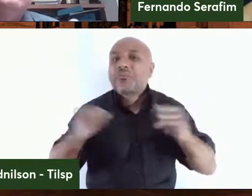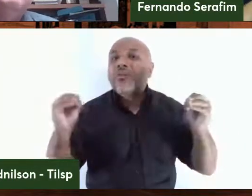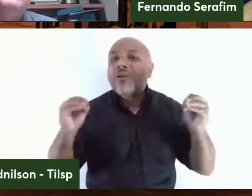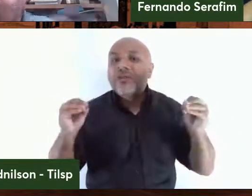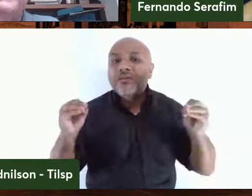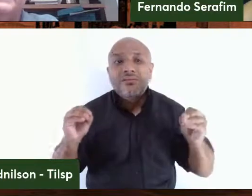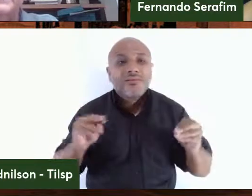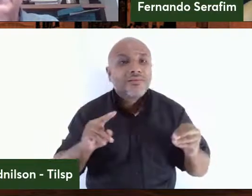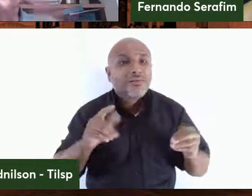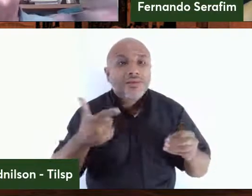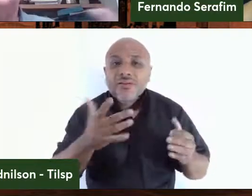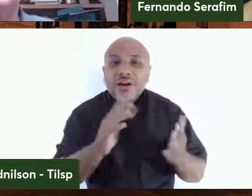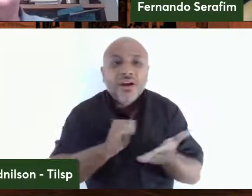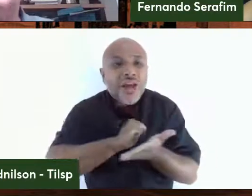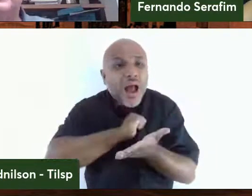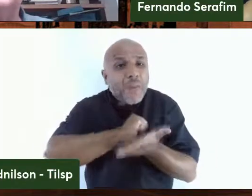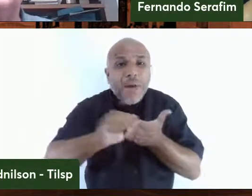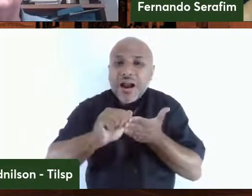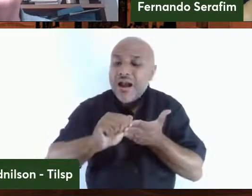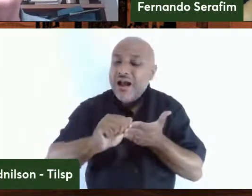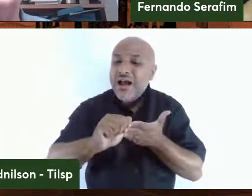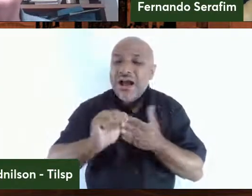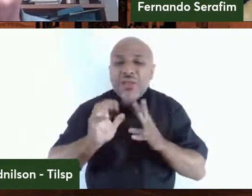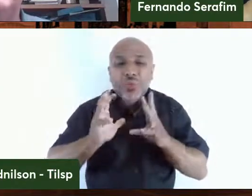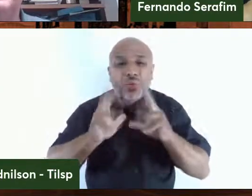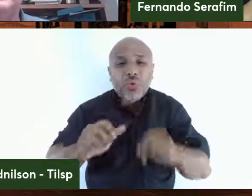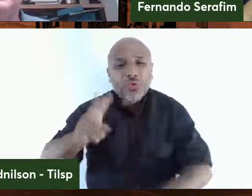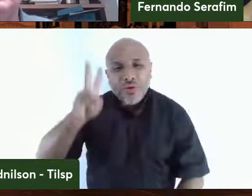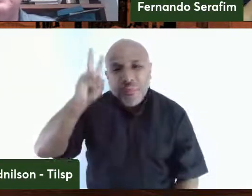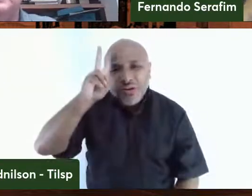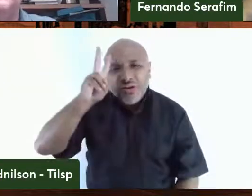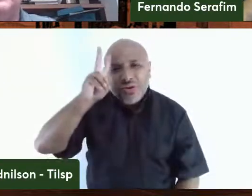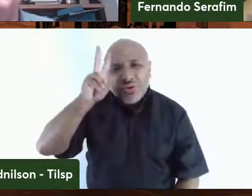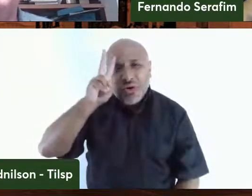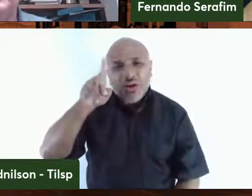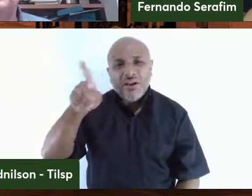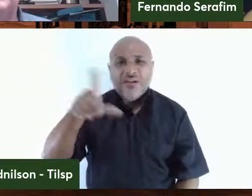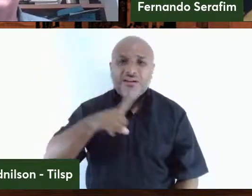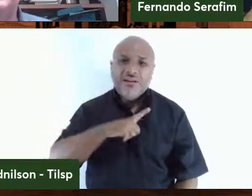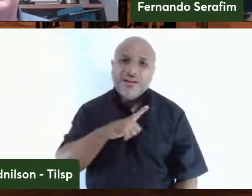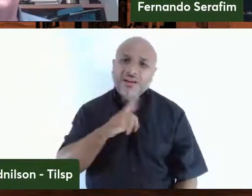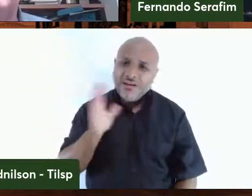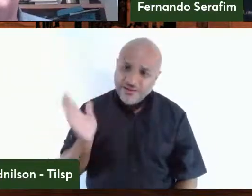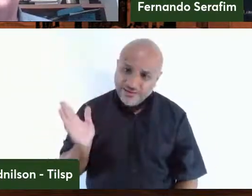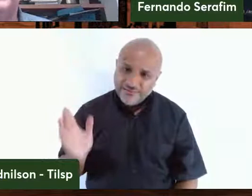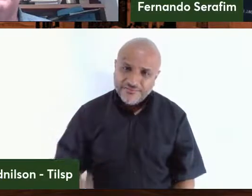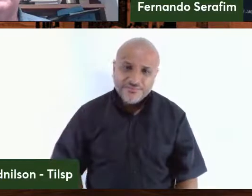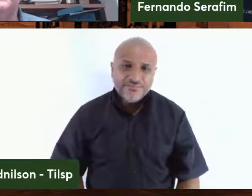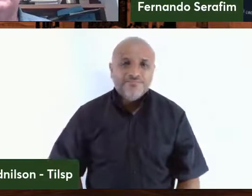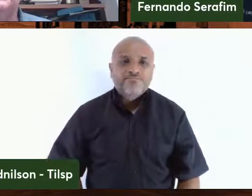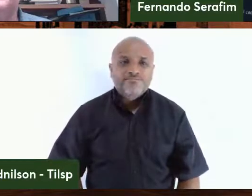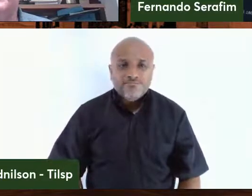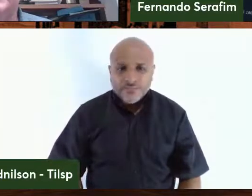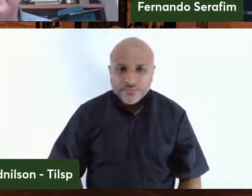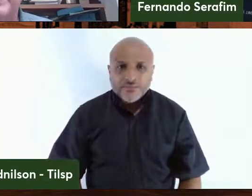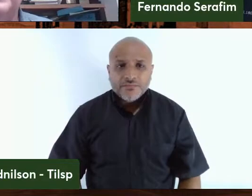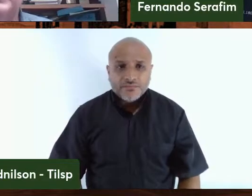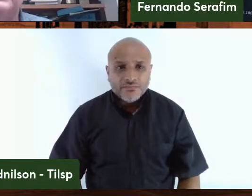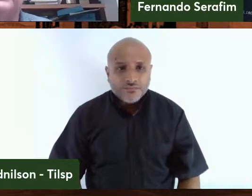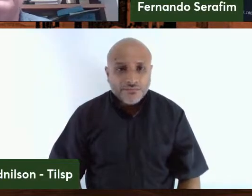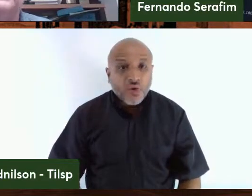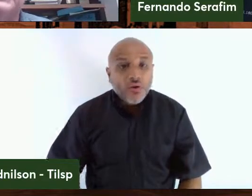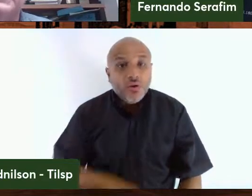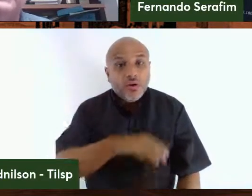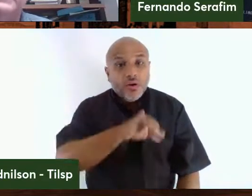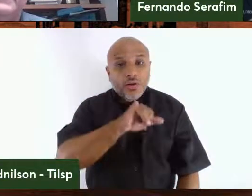vai, enfim, apagar, vamos dizer, toda uma história ali. Uhum. Toda uma história. Os igarapés,